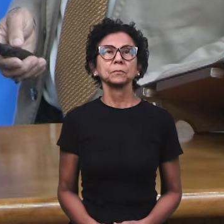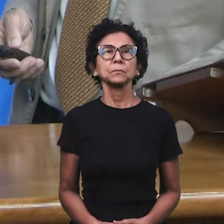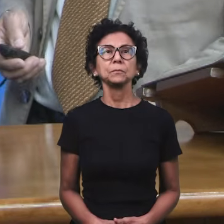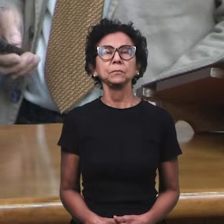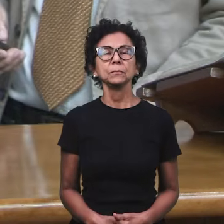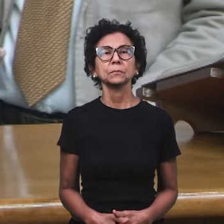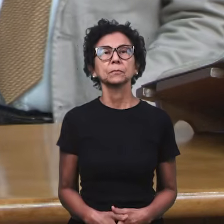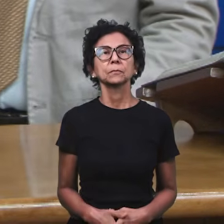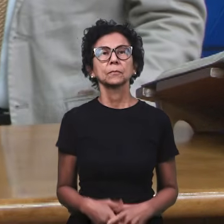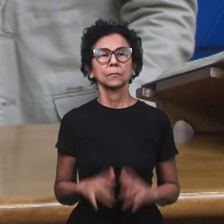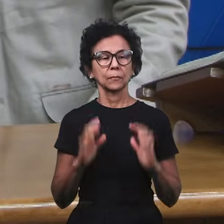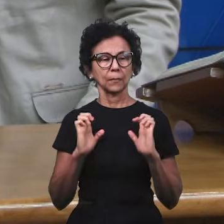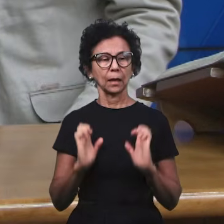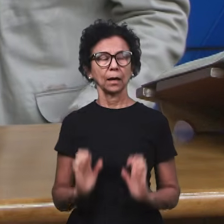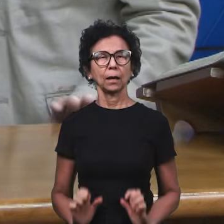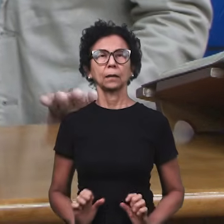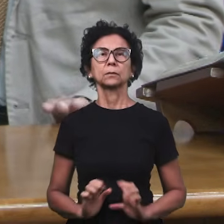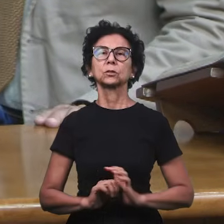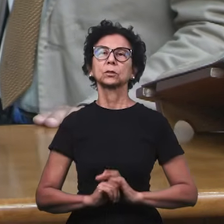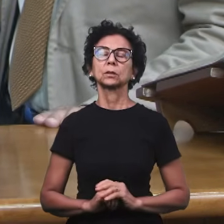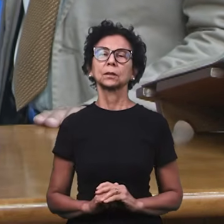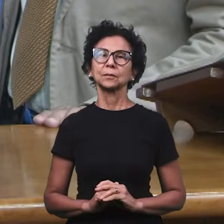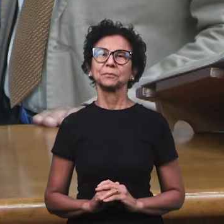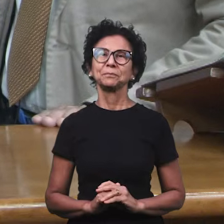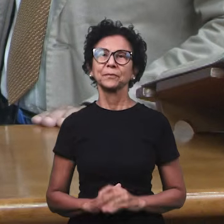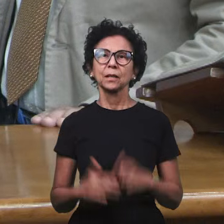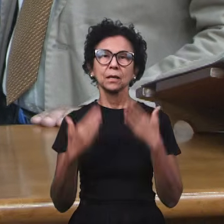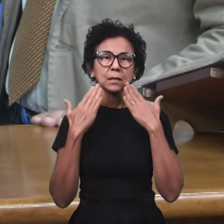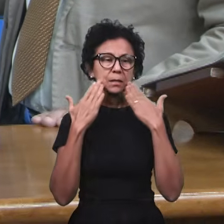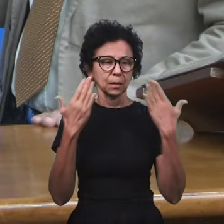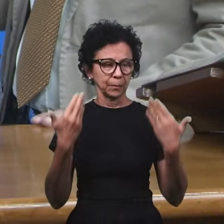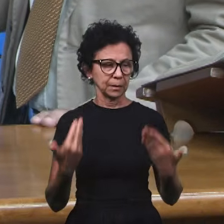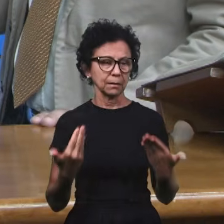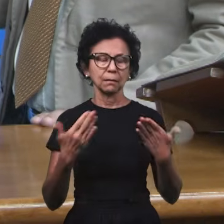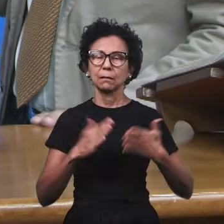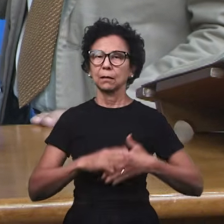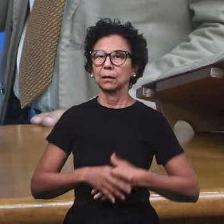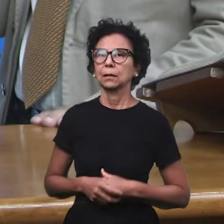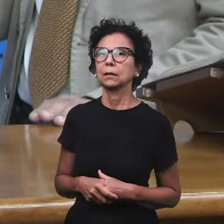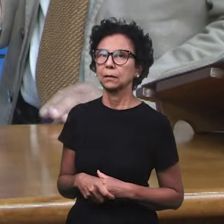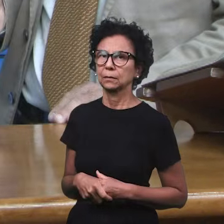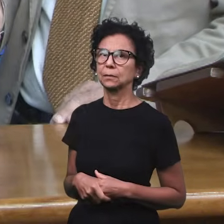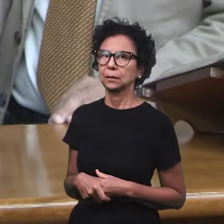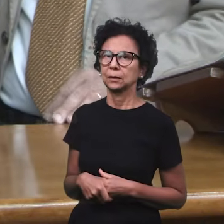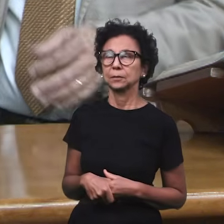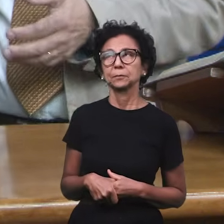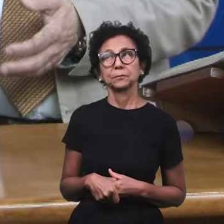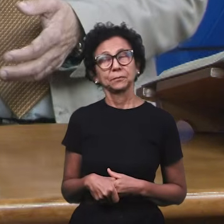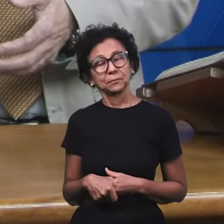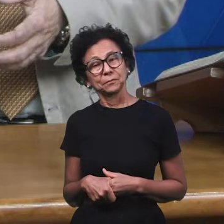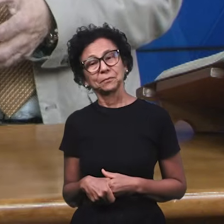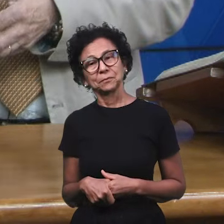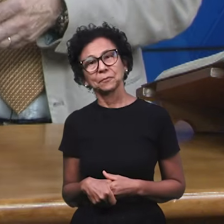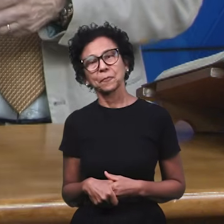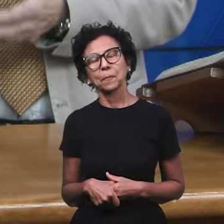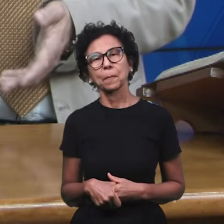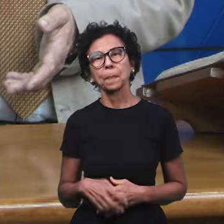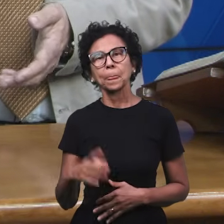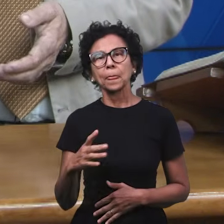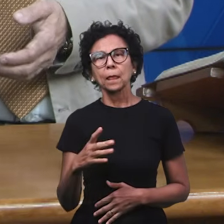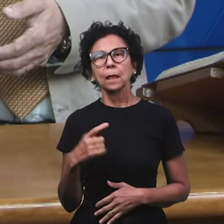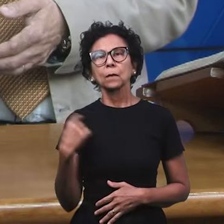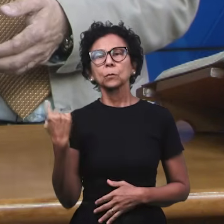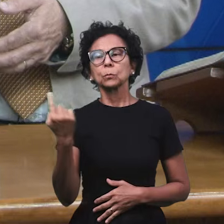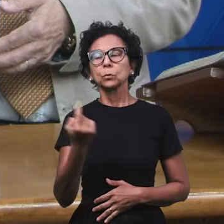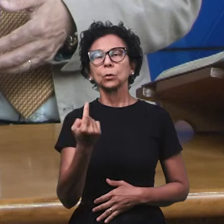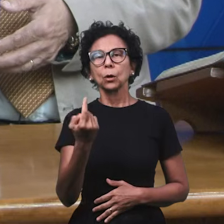Aparência ética. É importante saber se apresentar e preservar a sua posição diante de Deus. A forma que nós nos